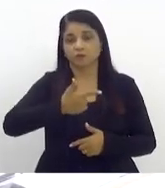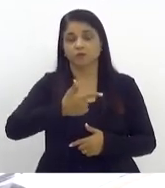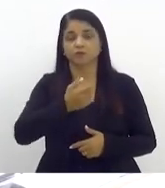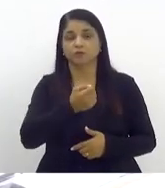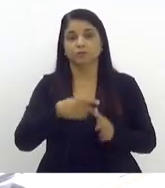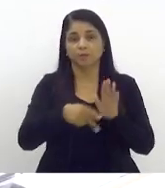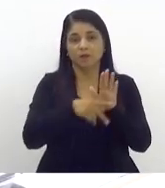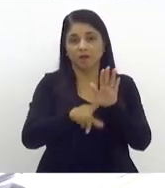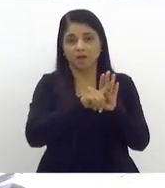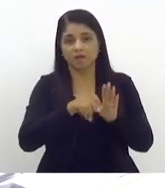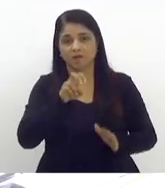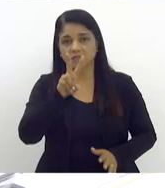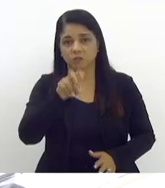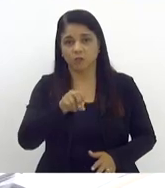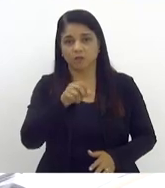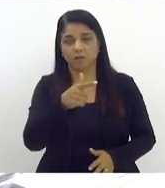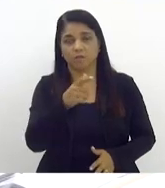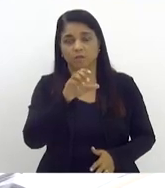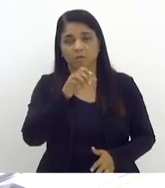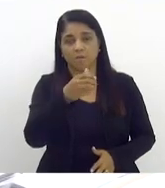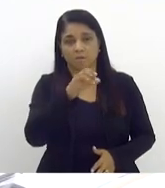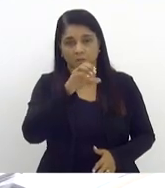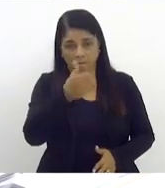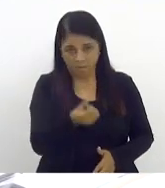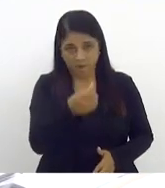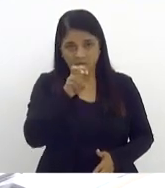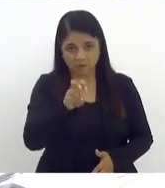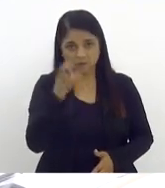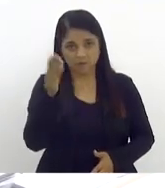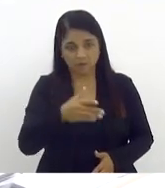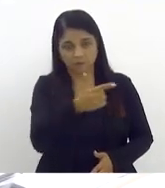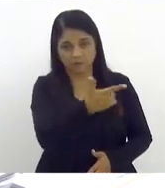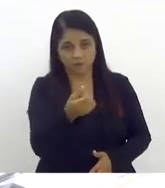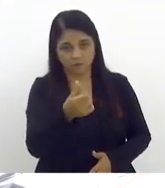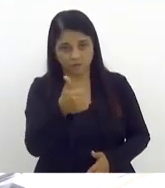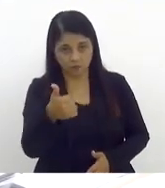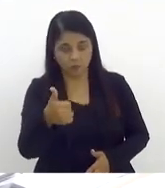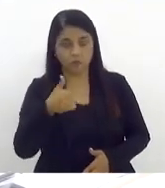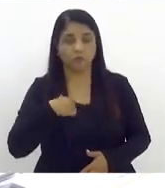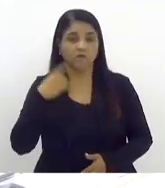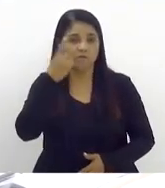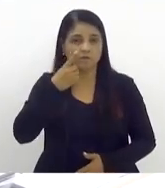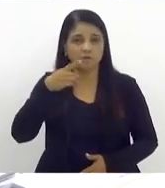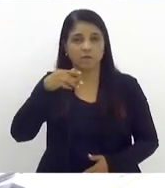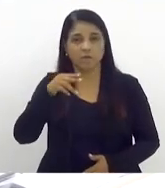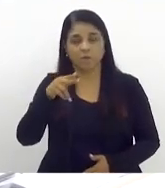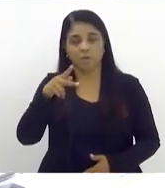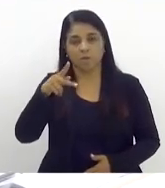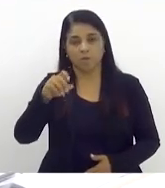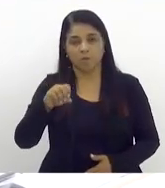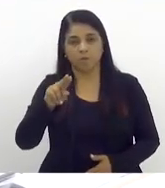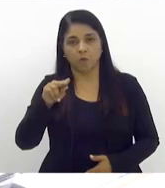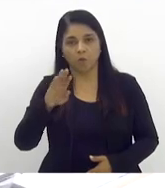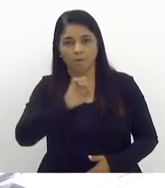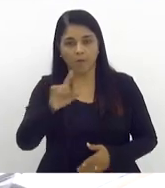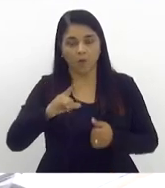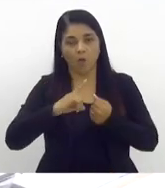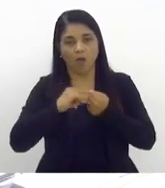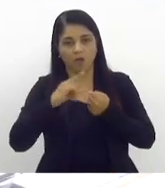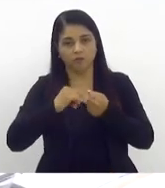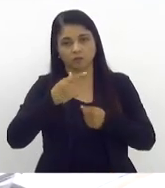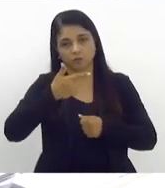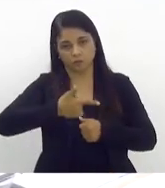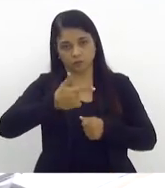projeto 5065 de 21, de autoria do deputado Felipe Poubel, que altera o parágrafo 2º do artigo 2º da